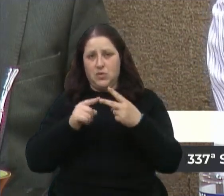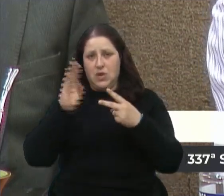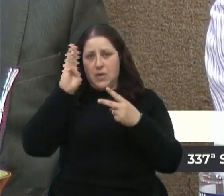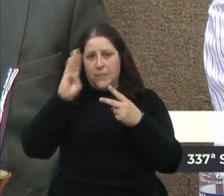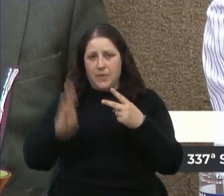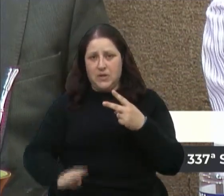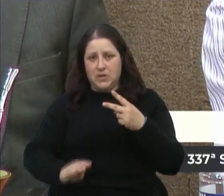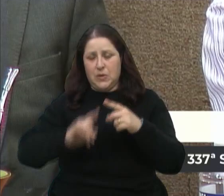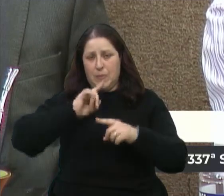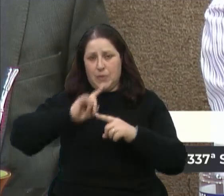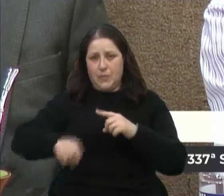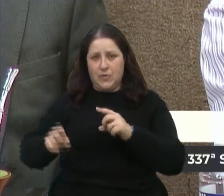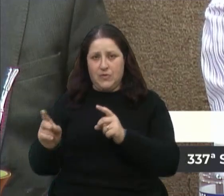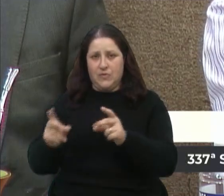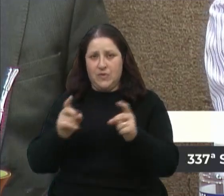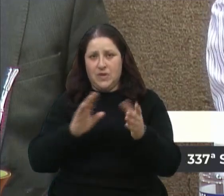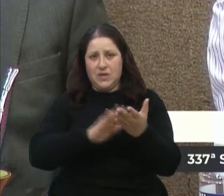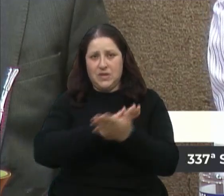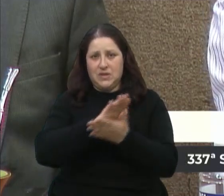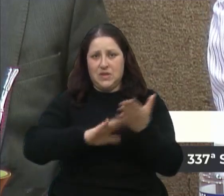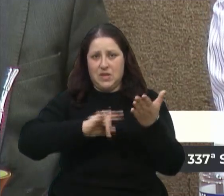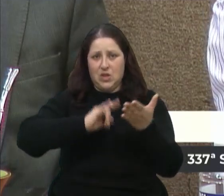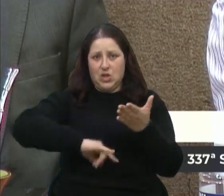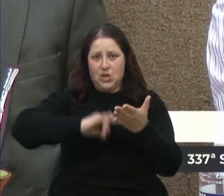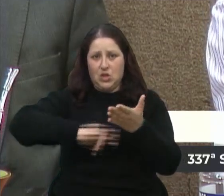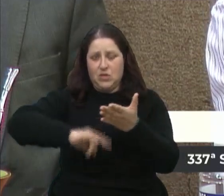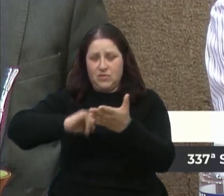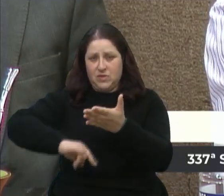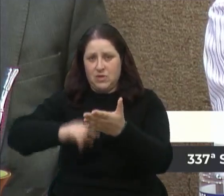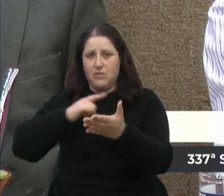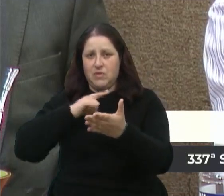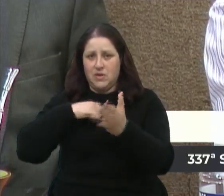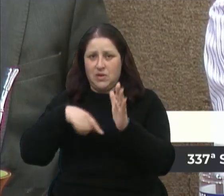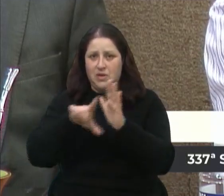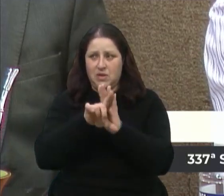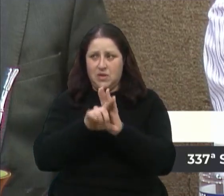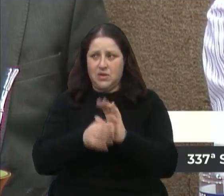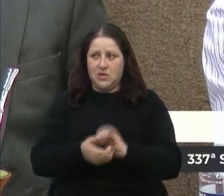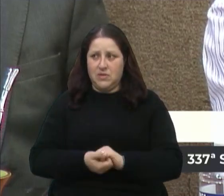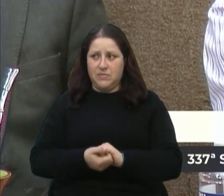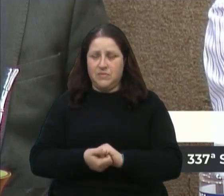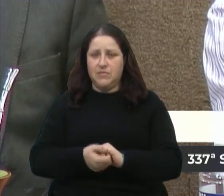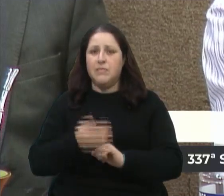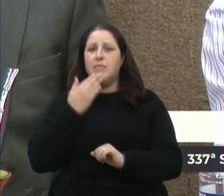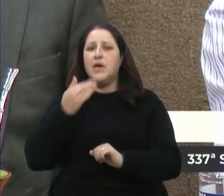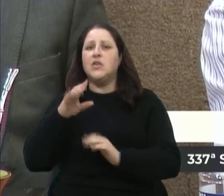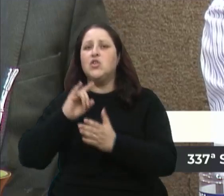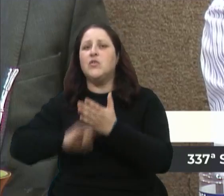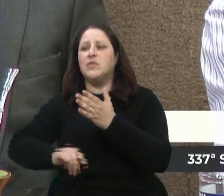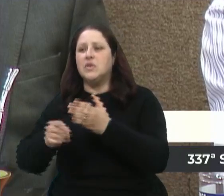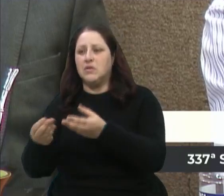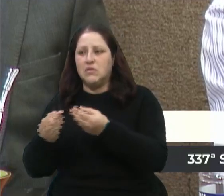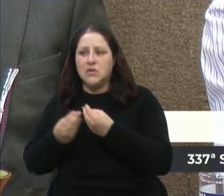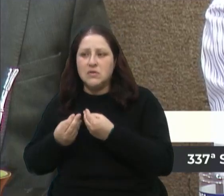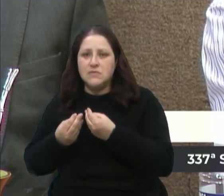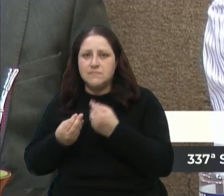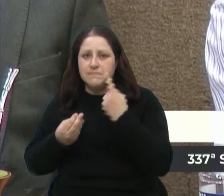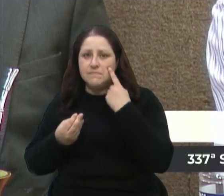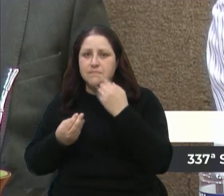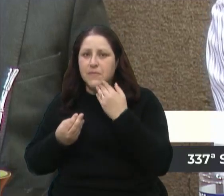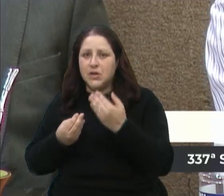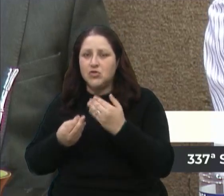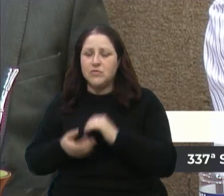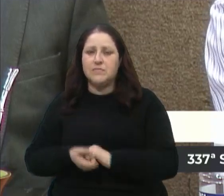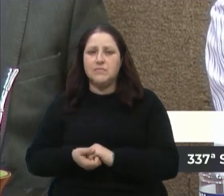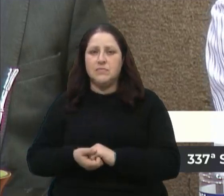Brasil vender sem nota fiscal. Está na lei. Peça a nota fiscal para ver se eles te dão. Aí o